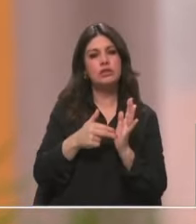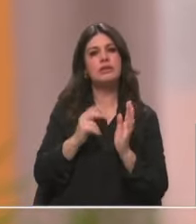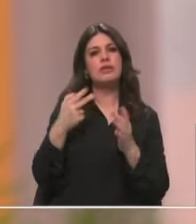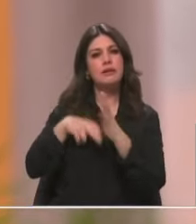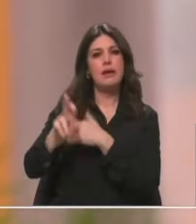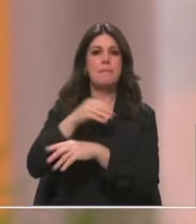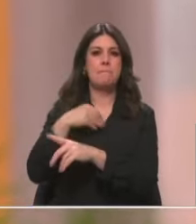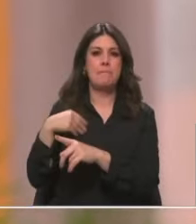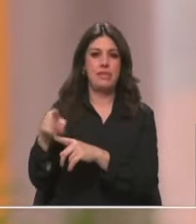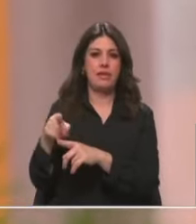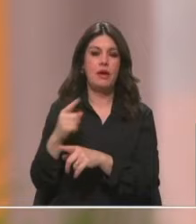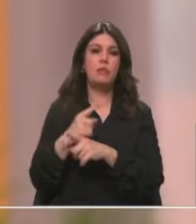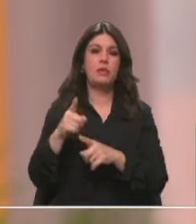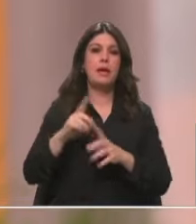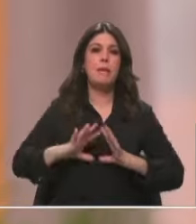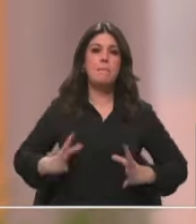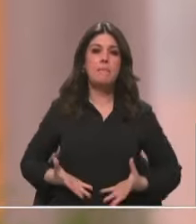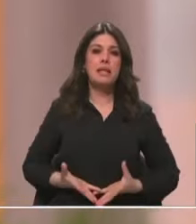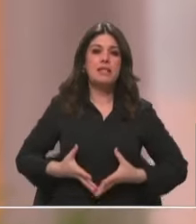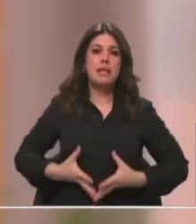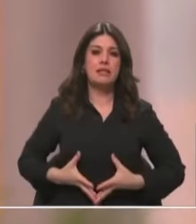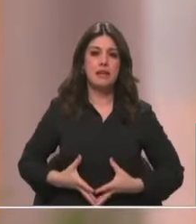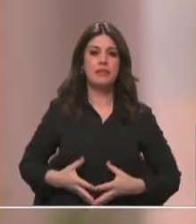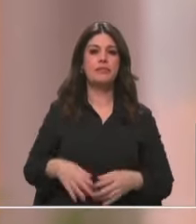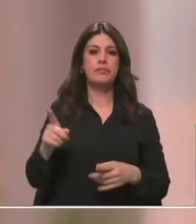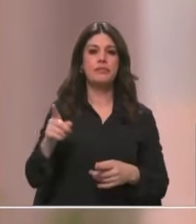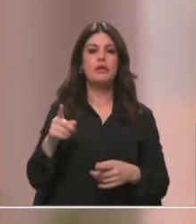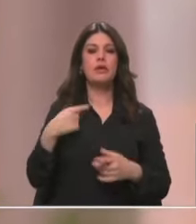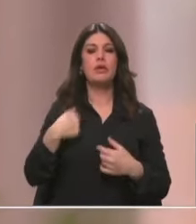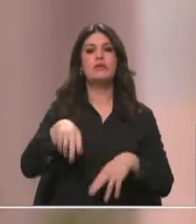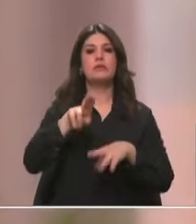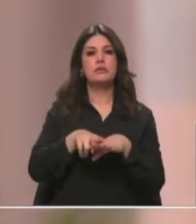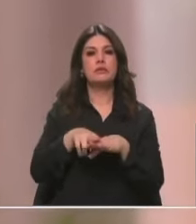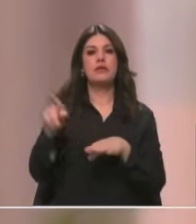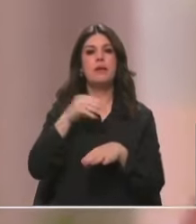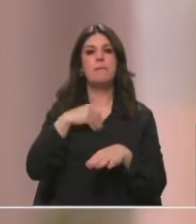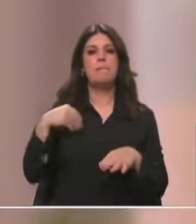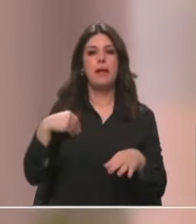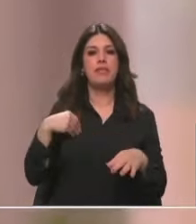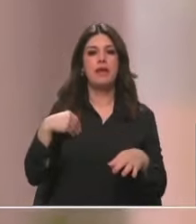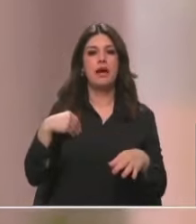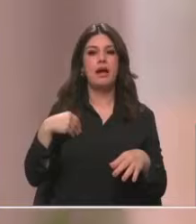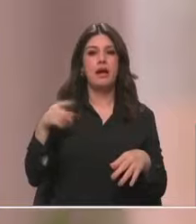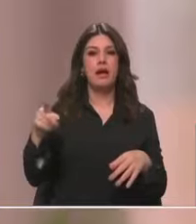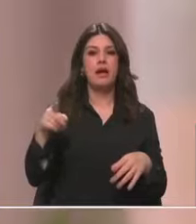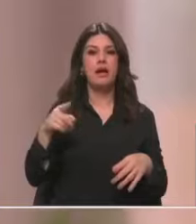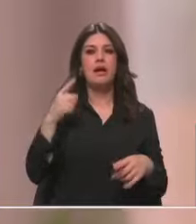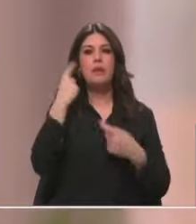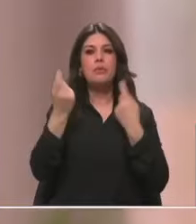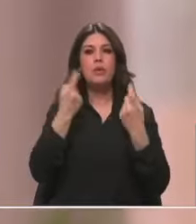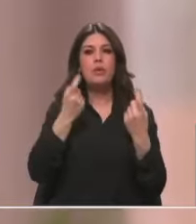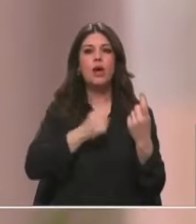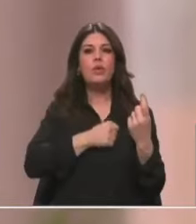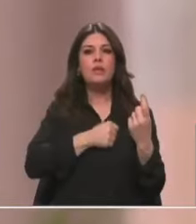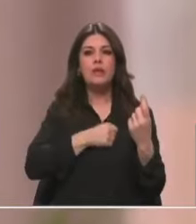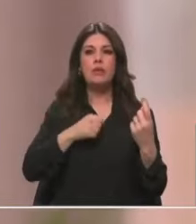médica e quando a médica estava a procurar o coração ela começou a chorar e eu percebi que